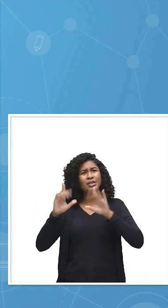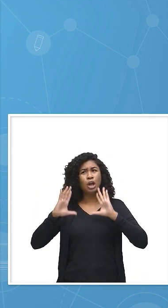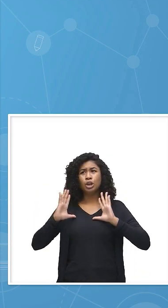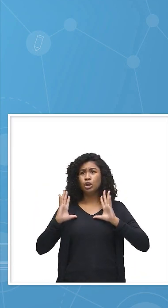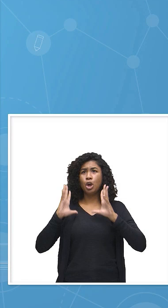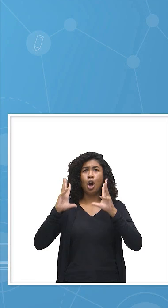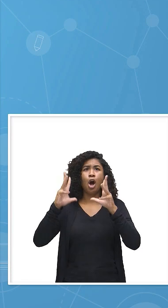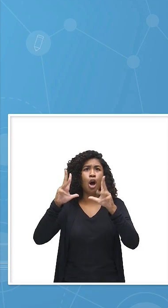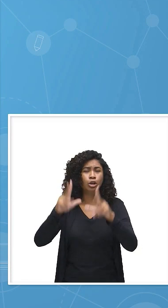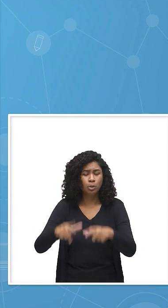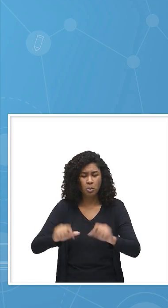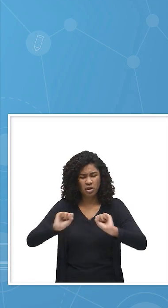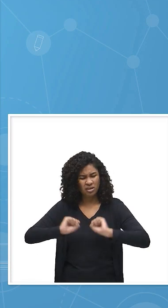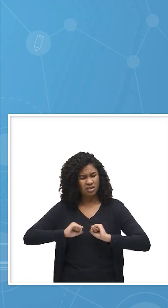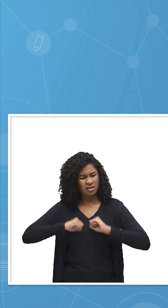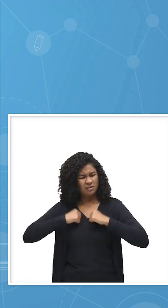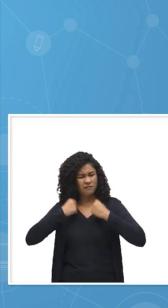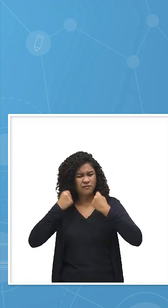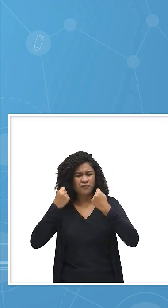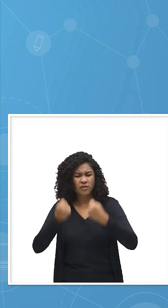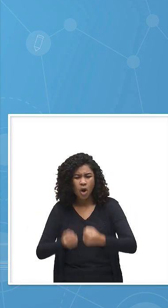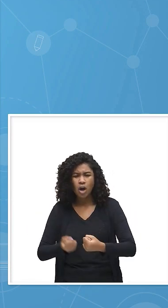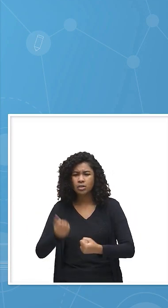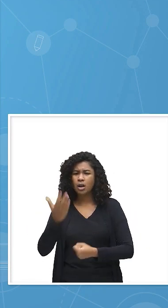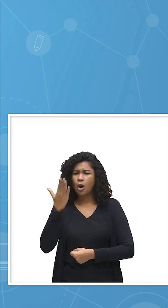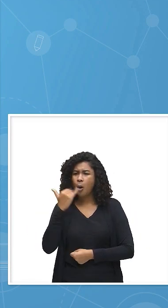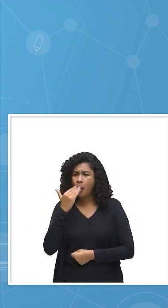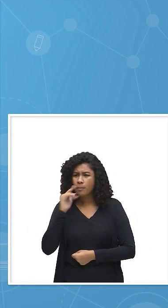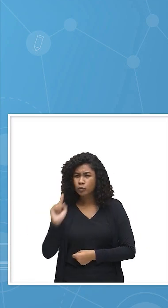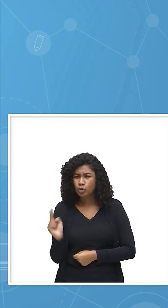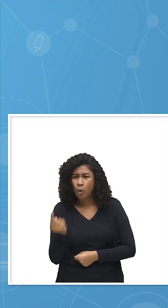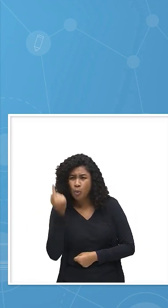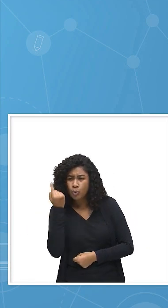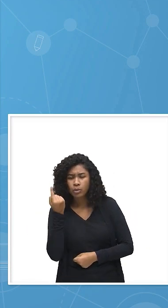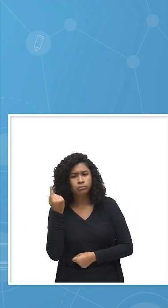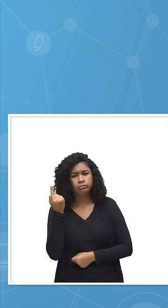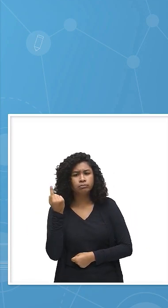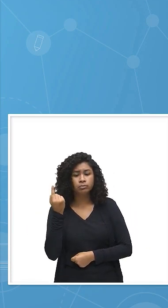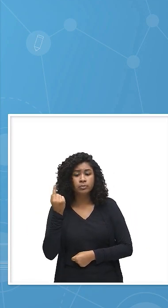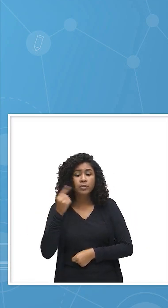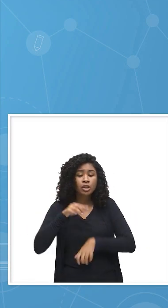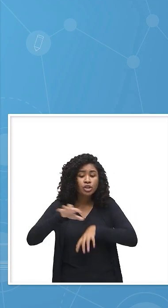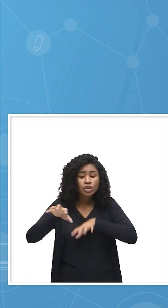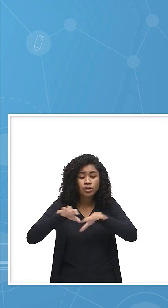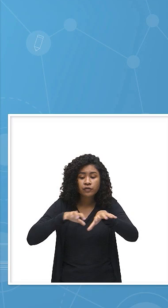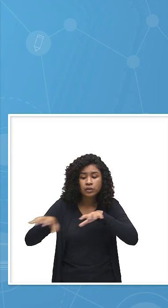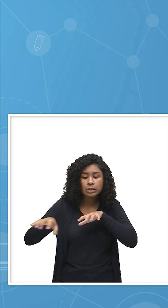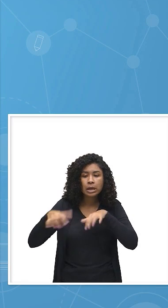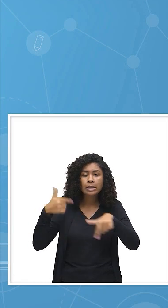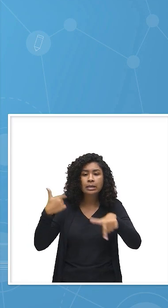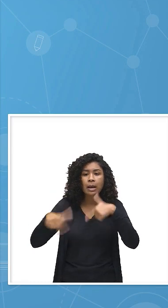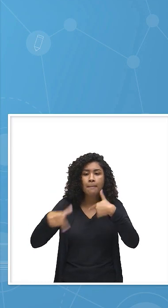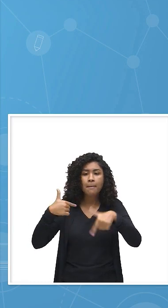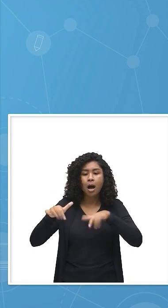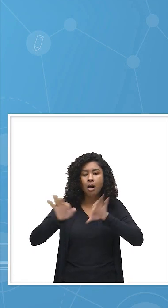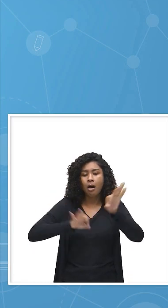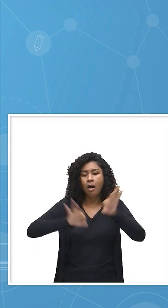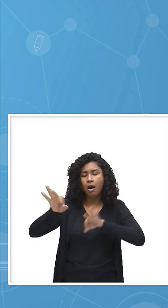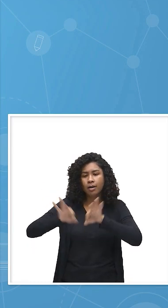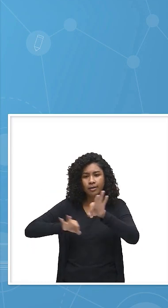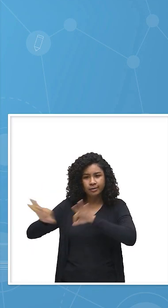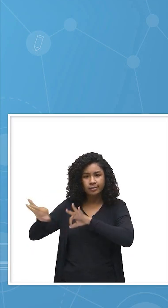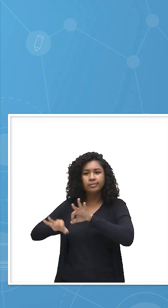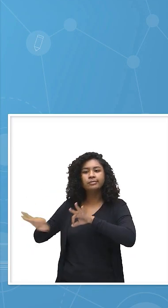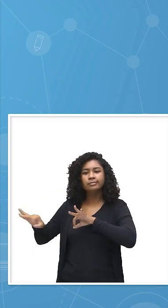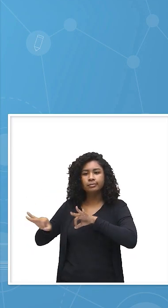mundo se dedique aqui única e exclusivamente a uma coisa só. A gente vai dividir as tarefas. E nessa divisão de